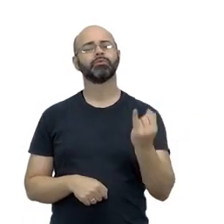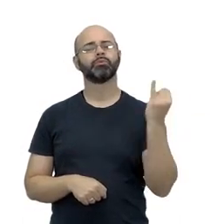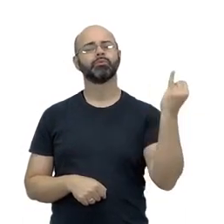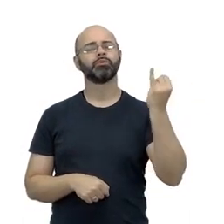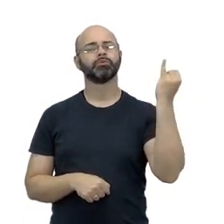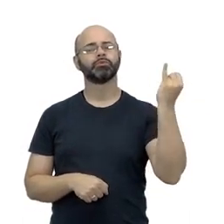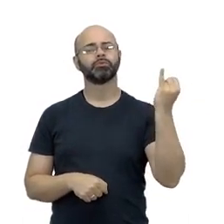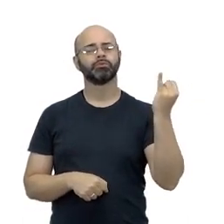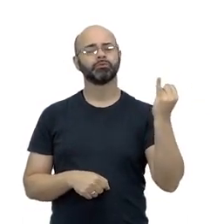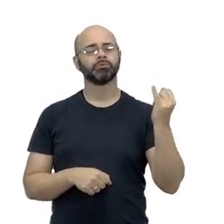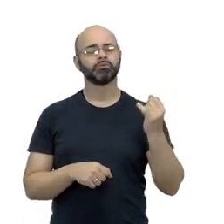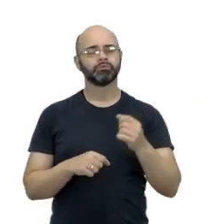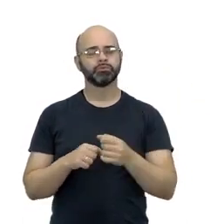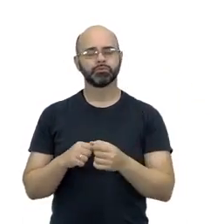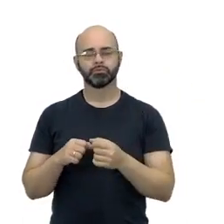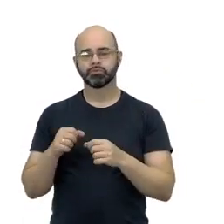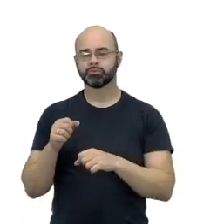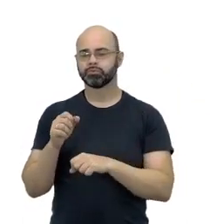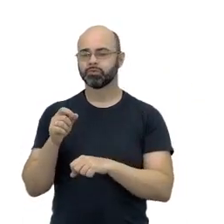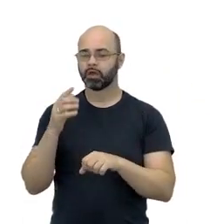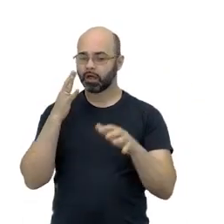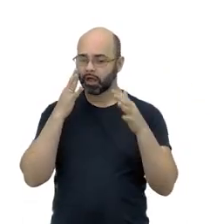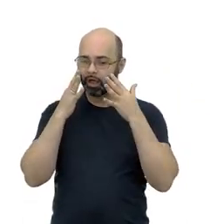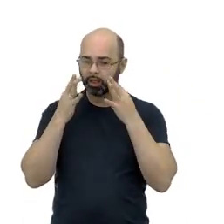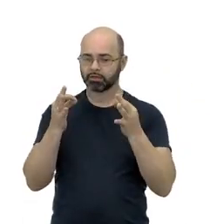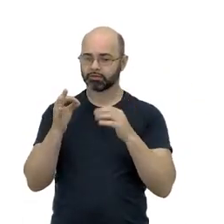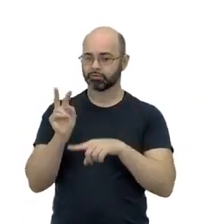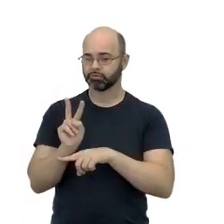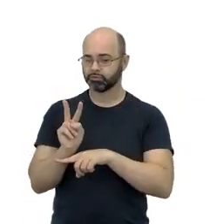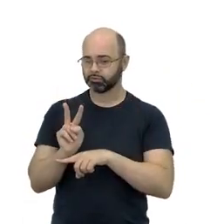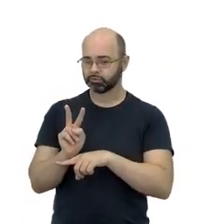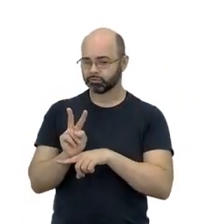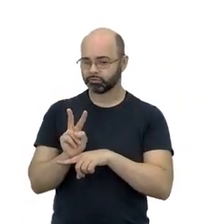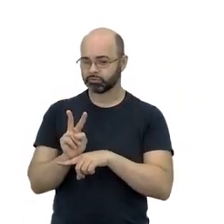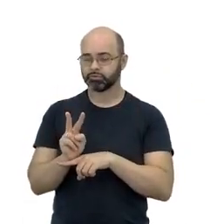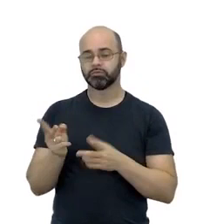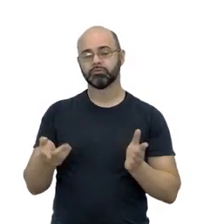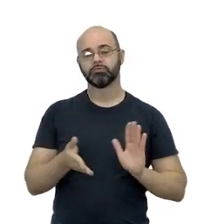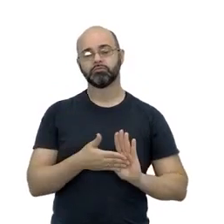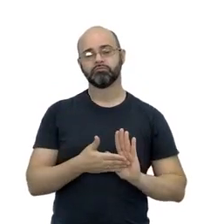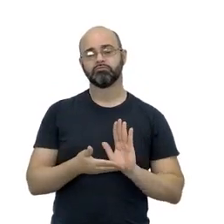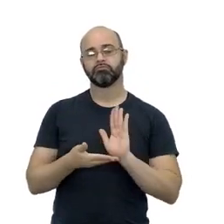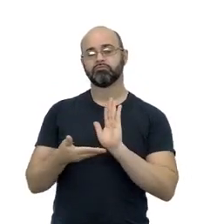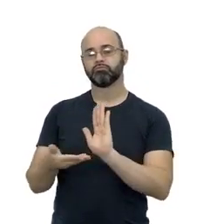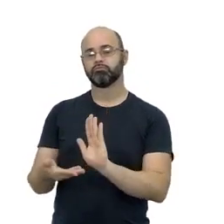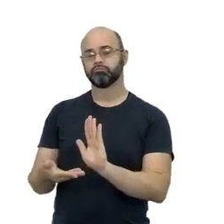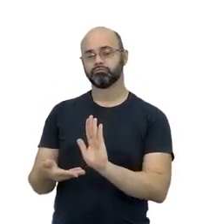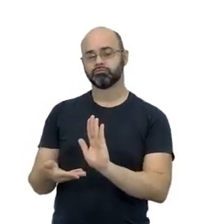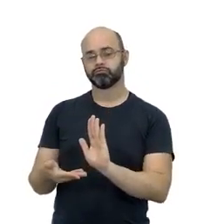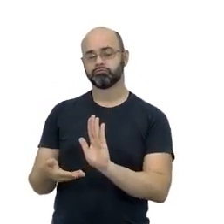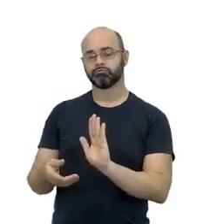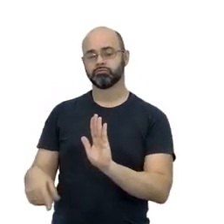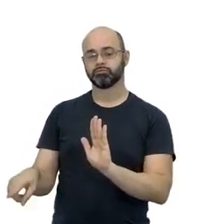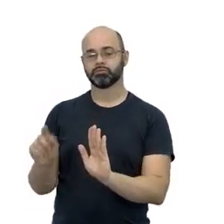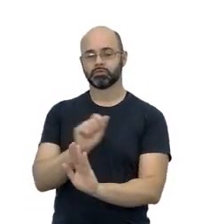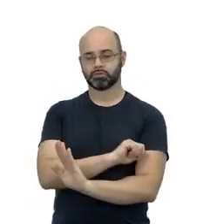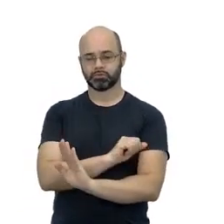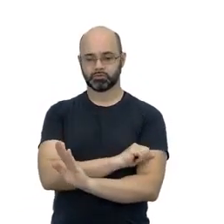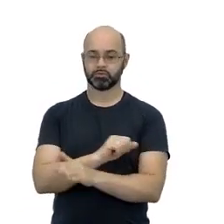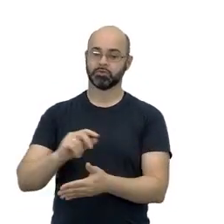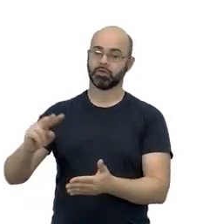e propormos aos nossos estudantes a prática, de